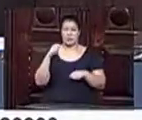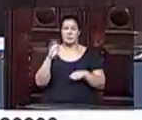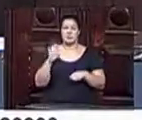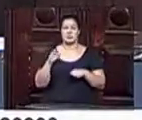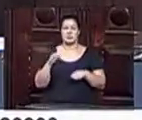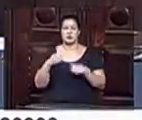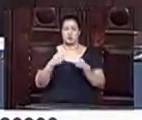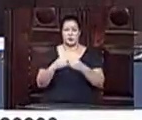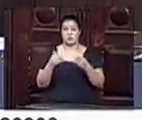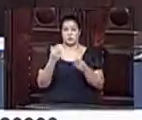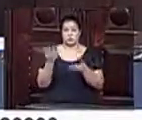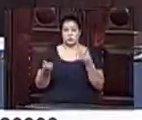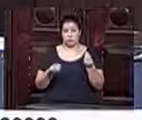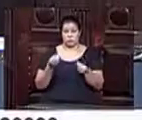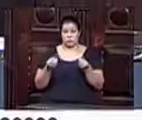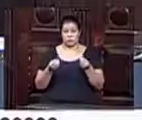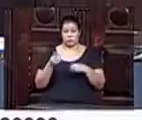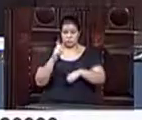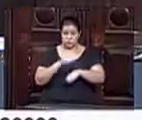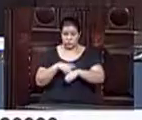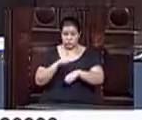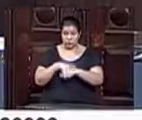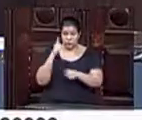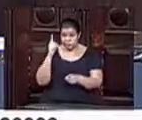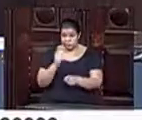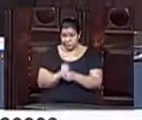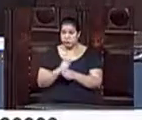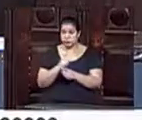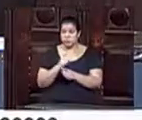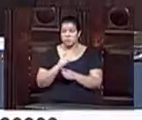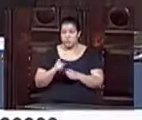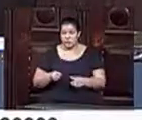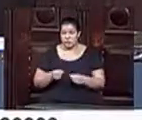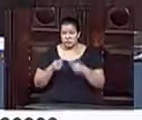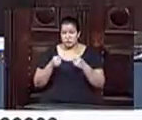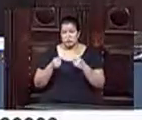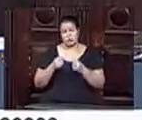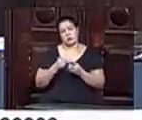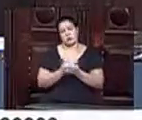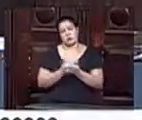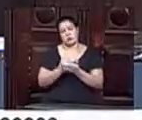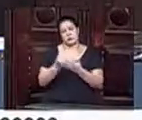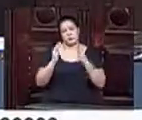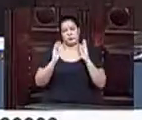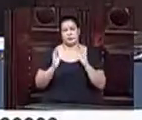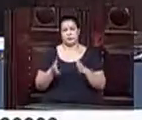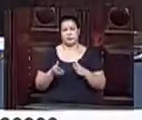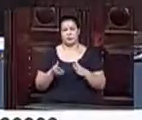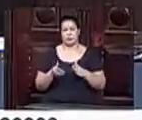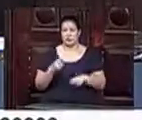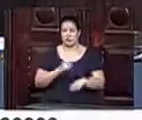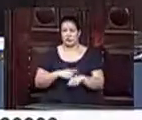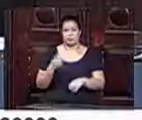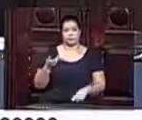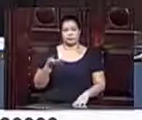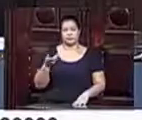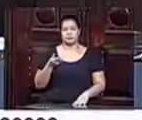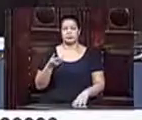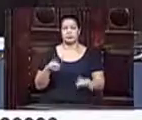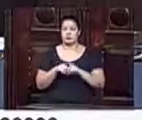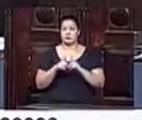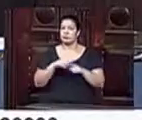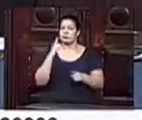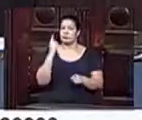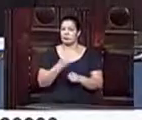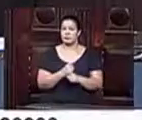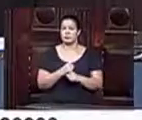diagnostica e inicia o tratamento. E nós identificamos que existe uma falha nesse sistema